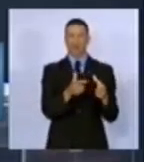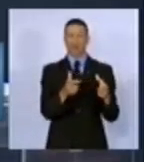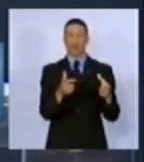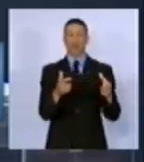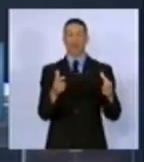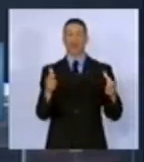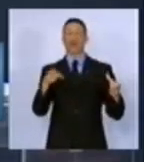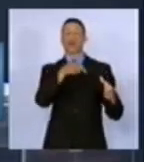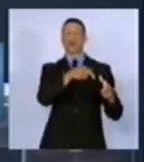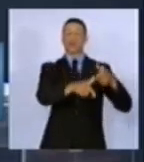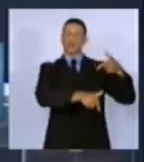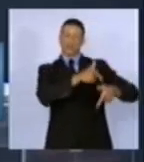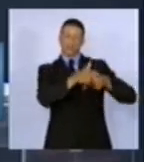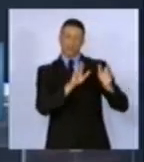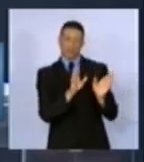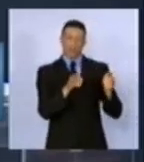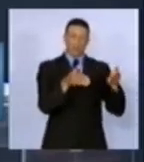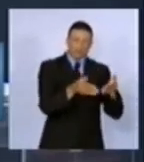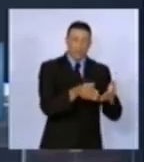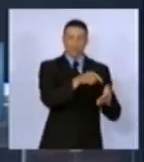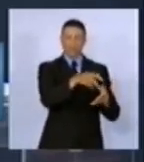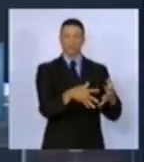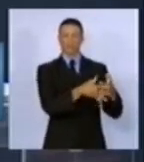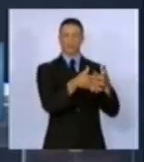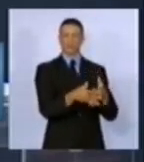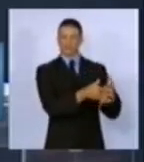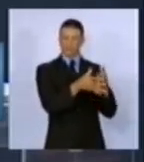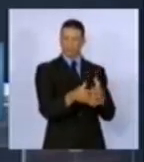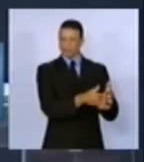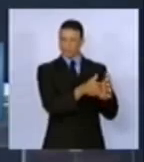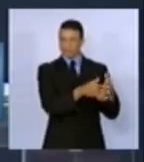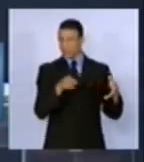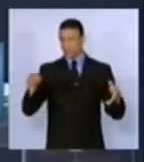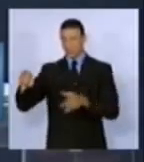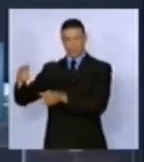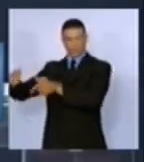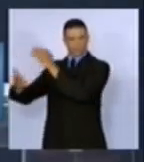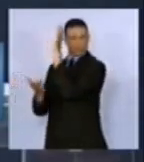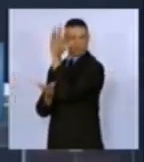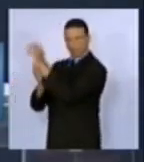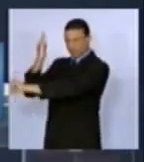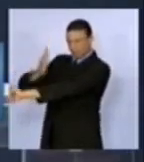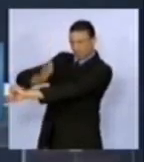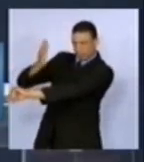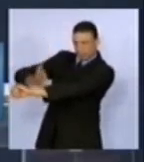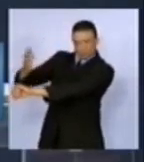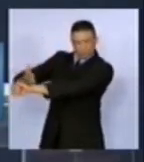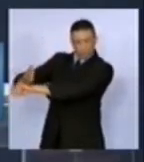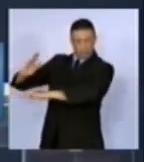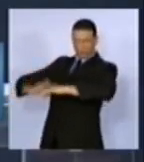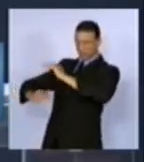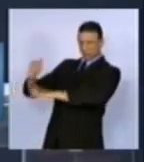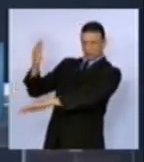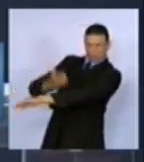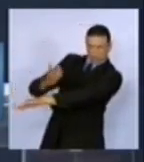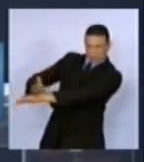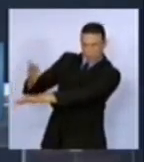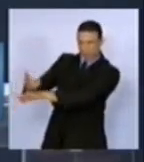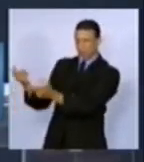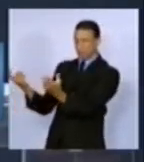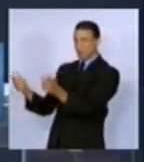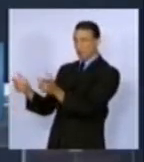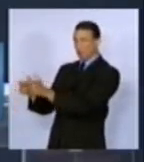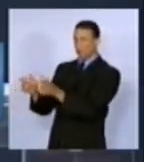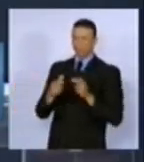número de empregos ligados à atividades mecânicas e uma redução daqueles empregos ligados às atividades manuais